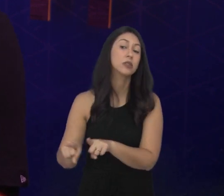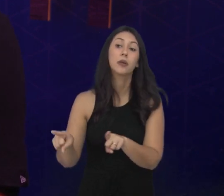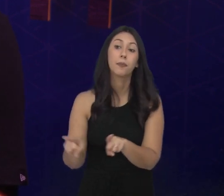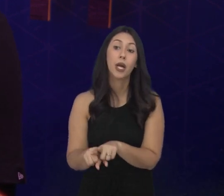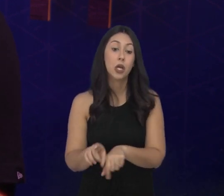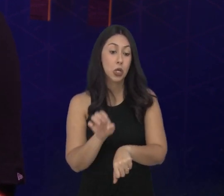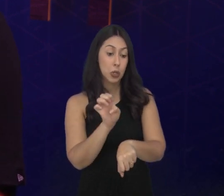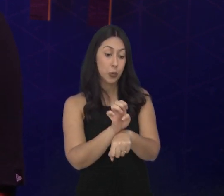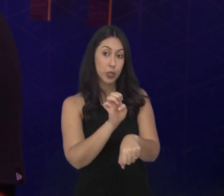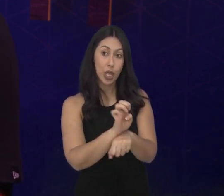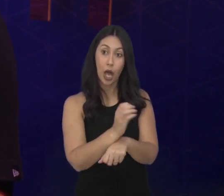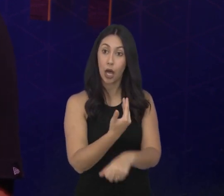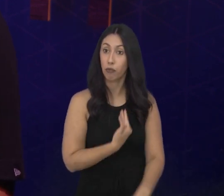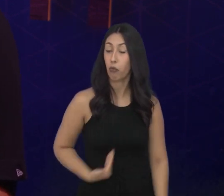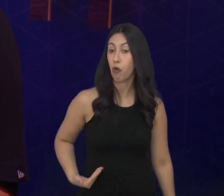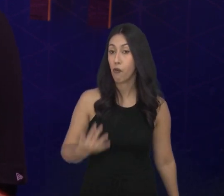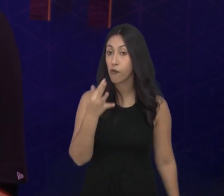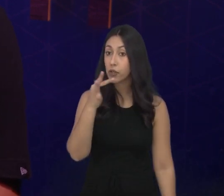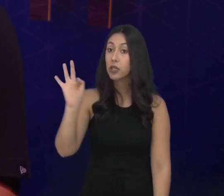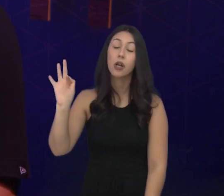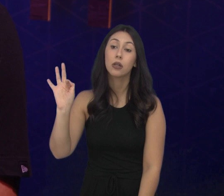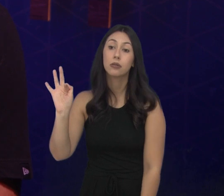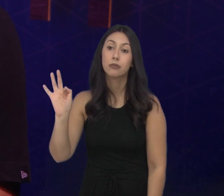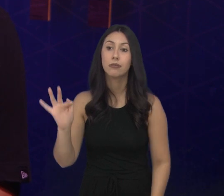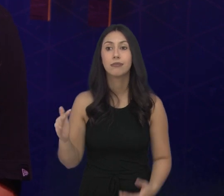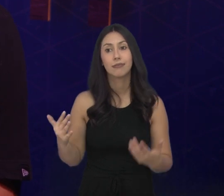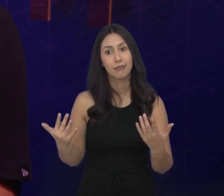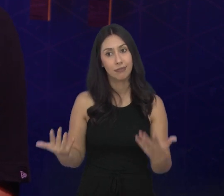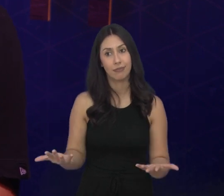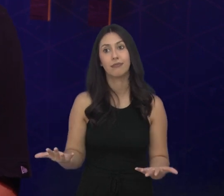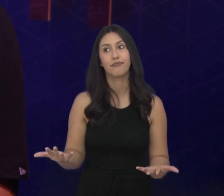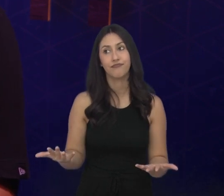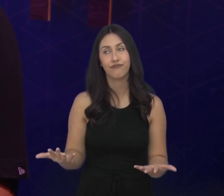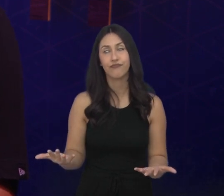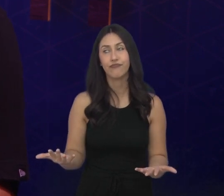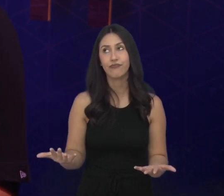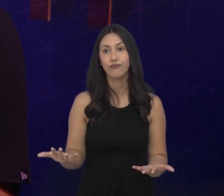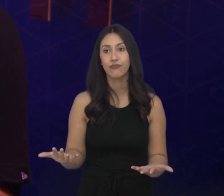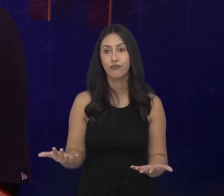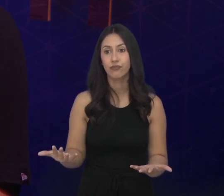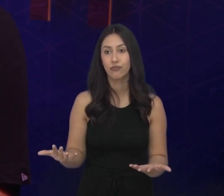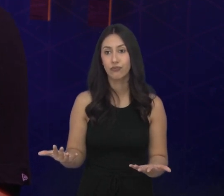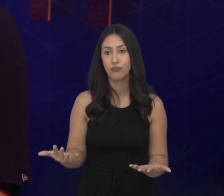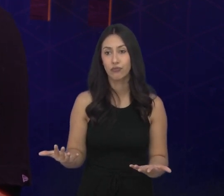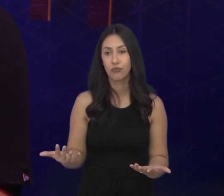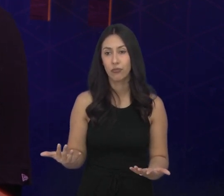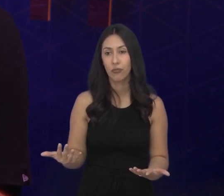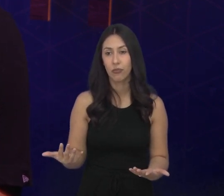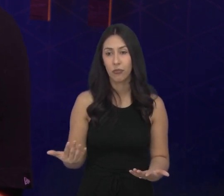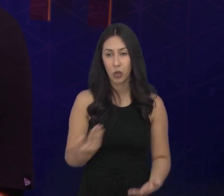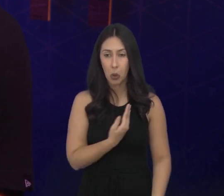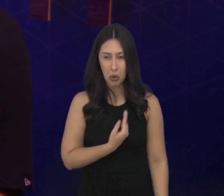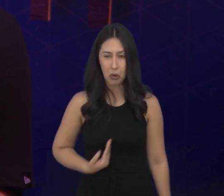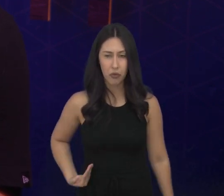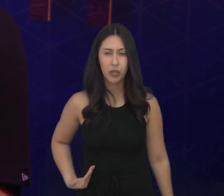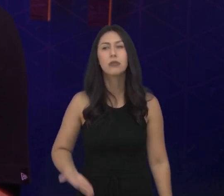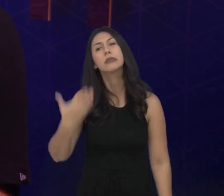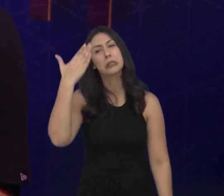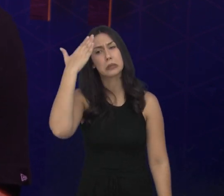quanto alguns oferecidos pelo estado, pelo governo federal. Então assim, acho que o poder público entende também